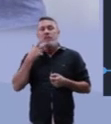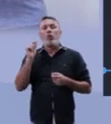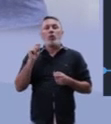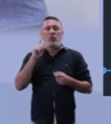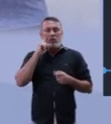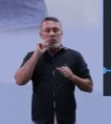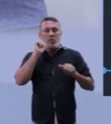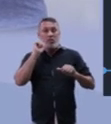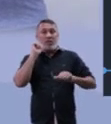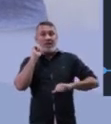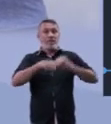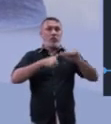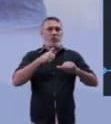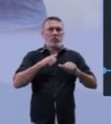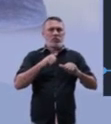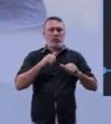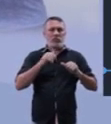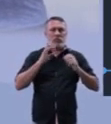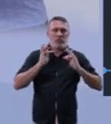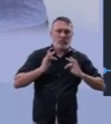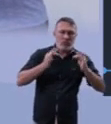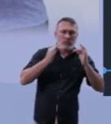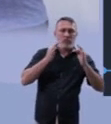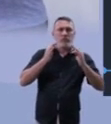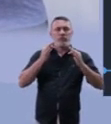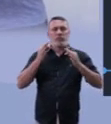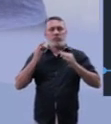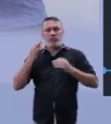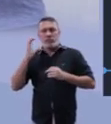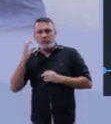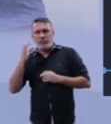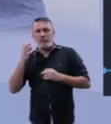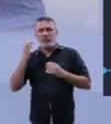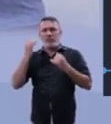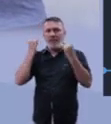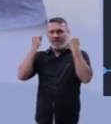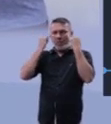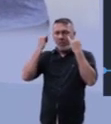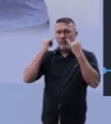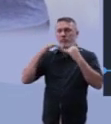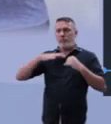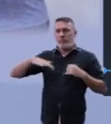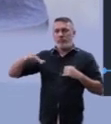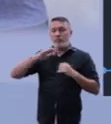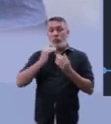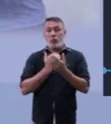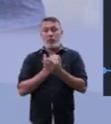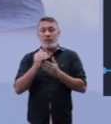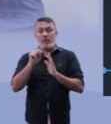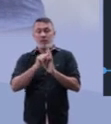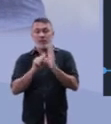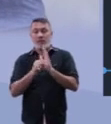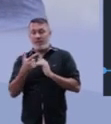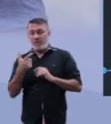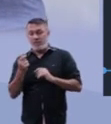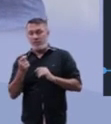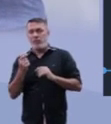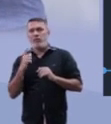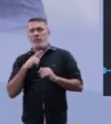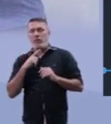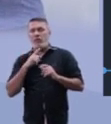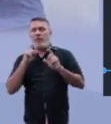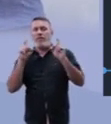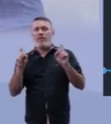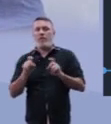olha, a revolução técnico-científica informacional, iniciada na segunda metade do século XX, inaugurou